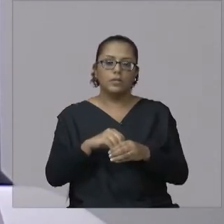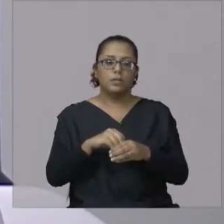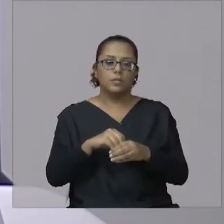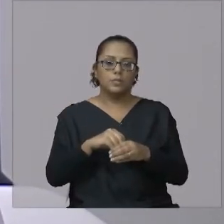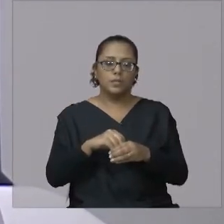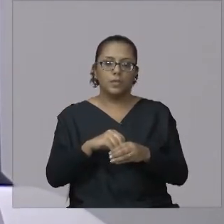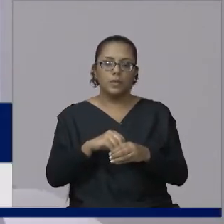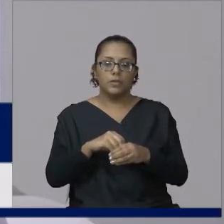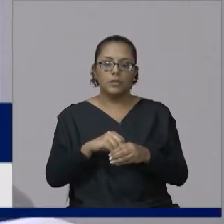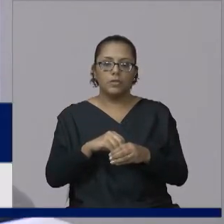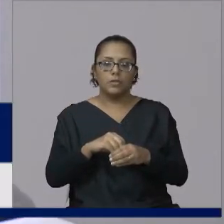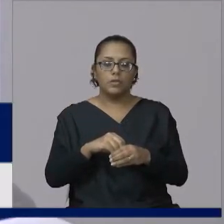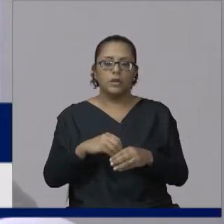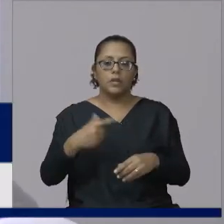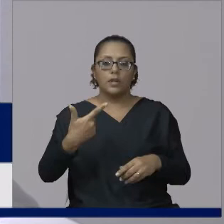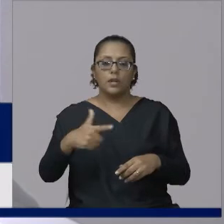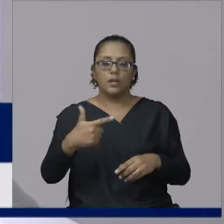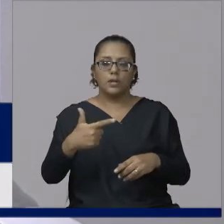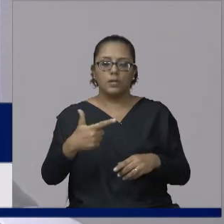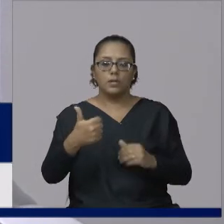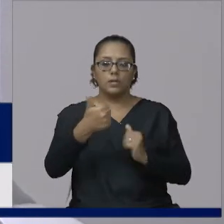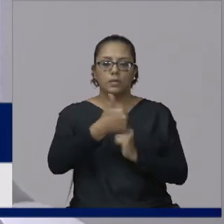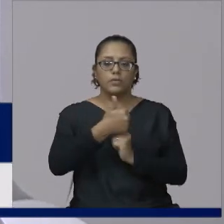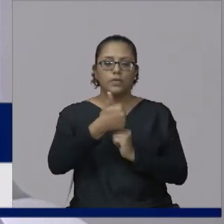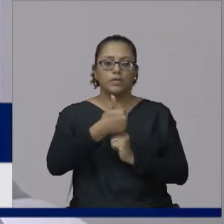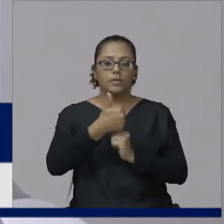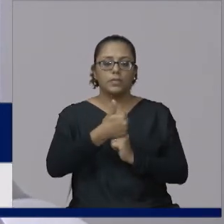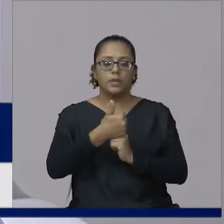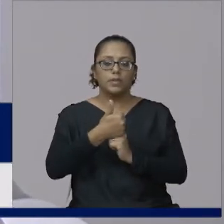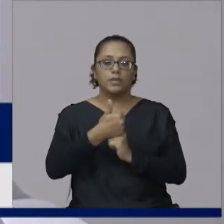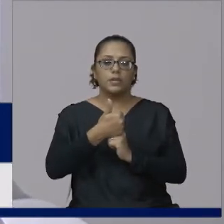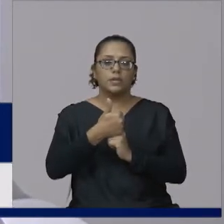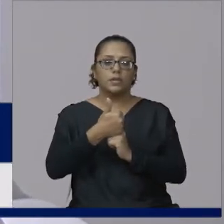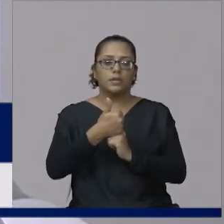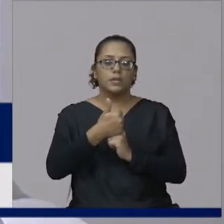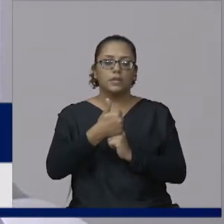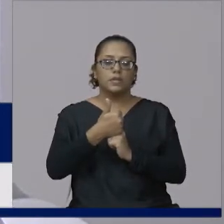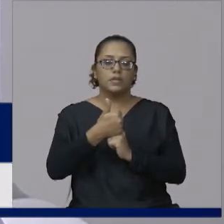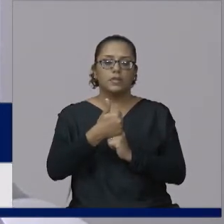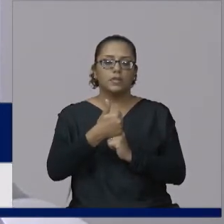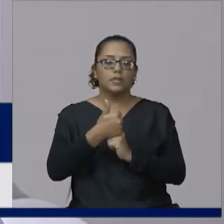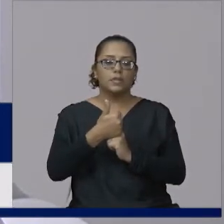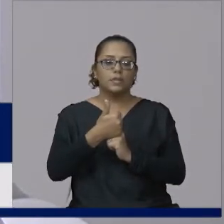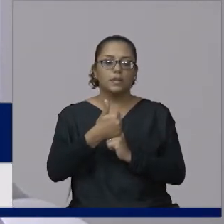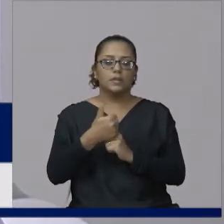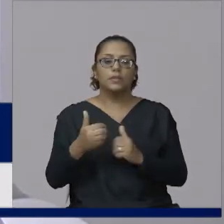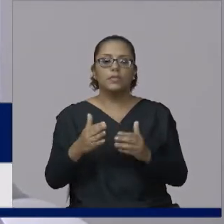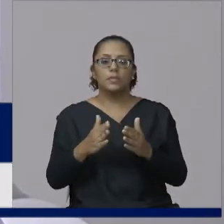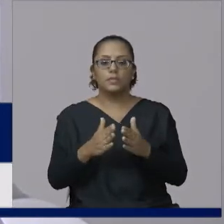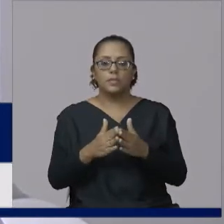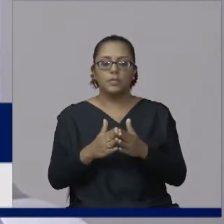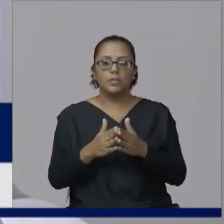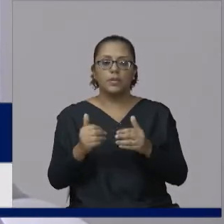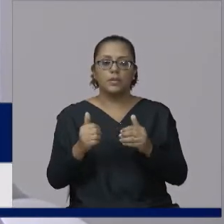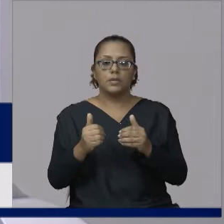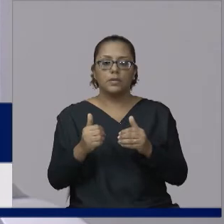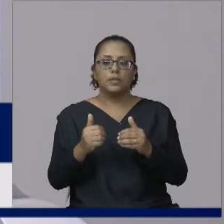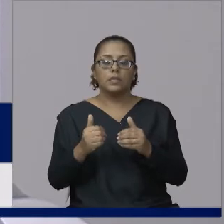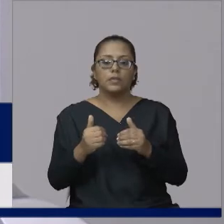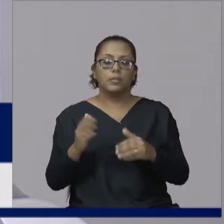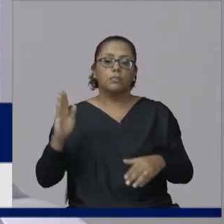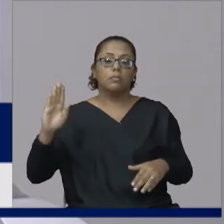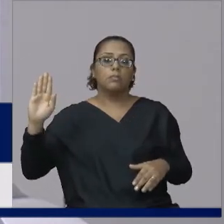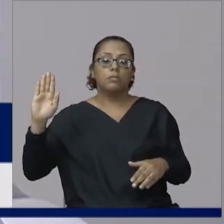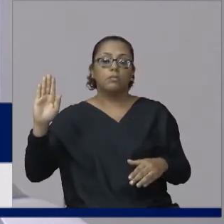segundo vice-presidente. Solicito aos senhores vereadores que registrem suas candidaturas referente ao